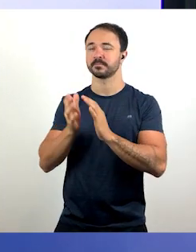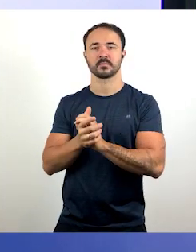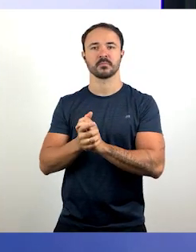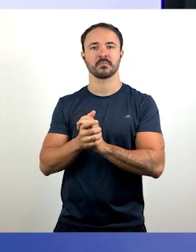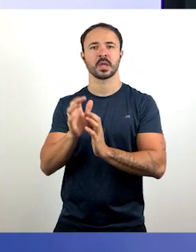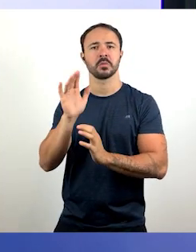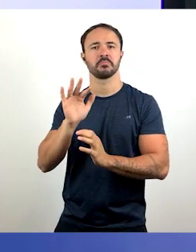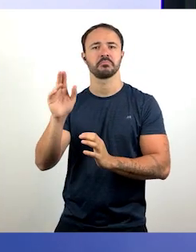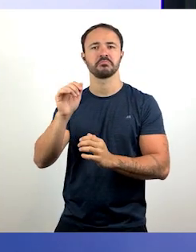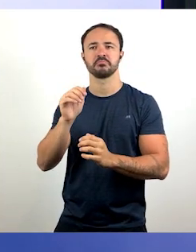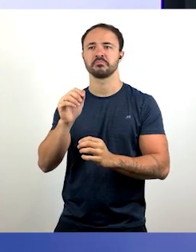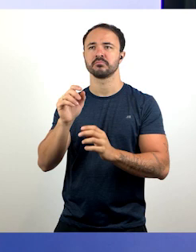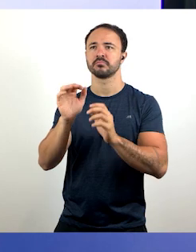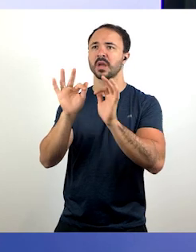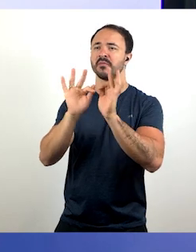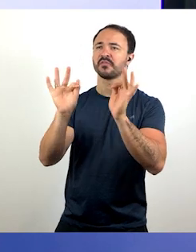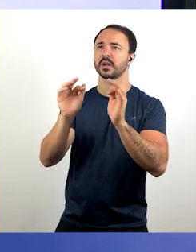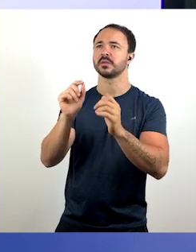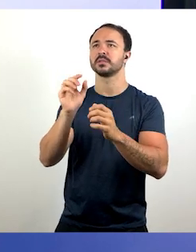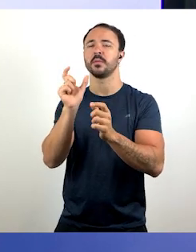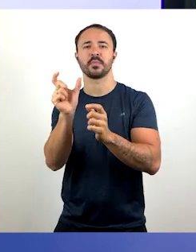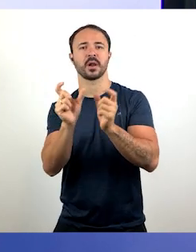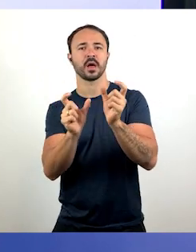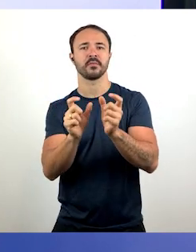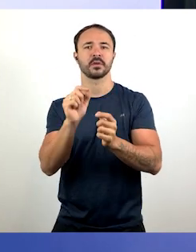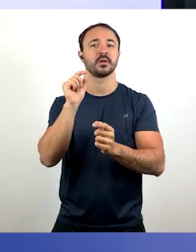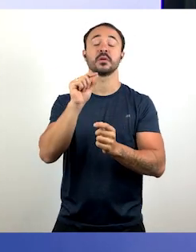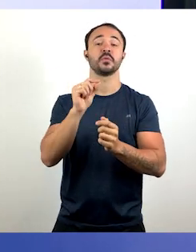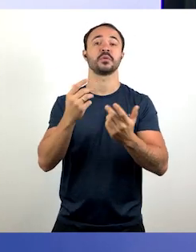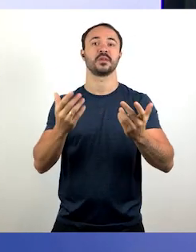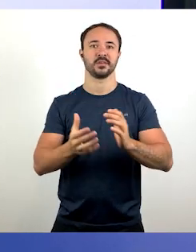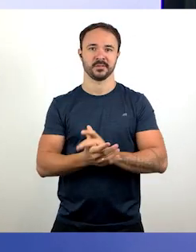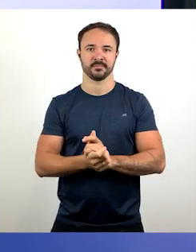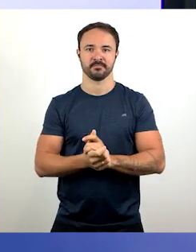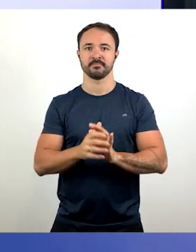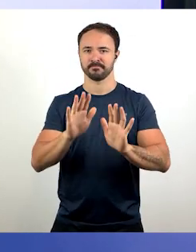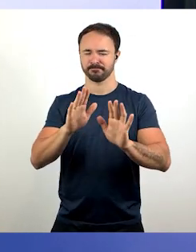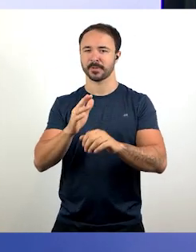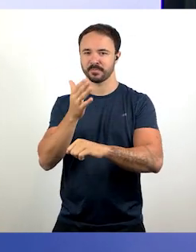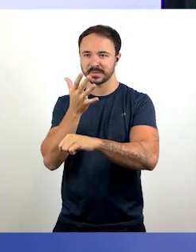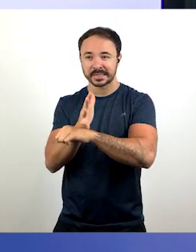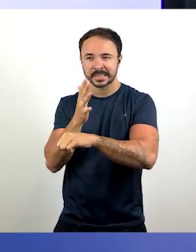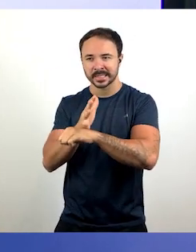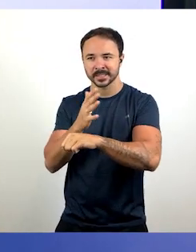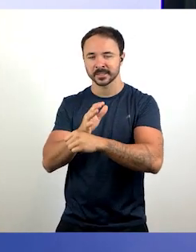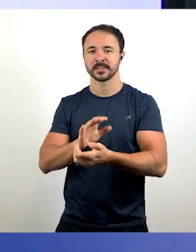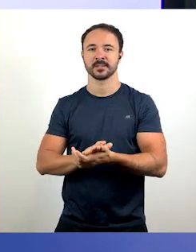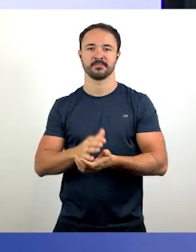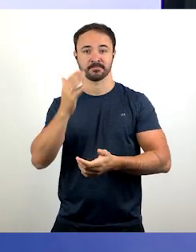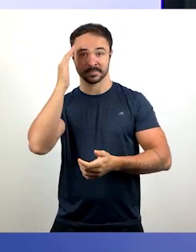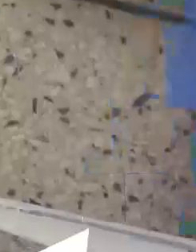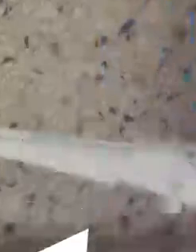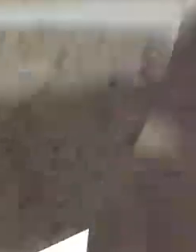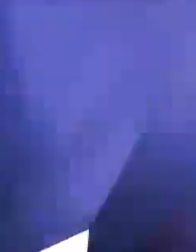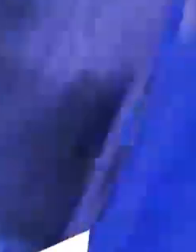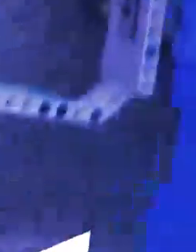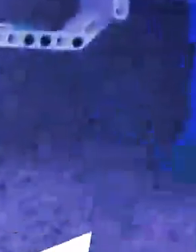está escrito? Bom, vamos lá para a prática para poder converter e entender como isso